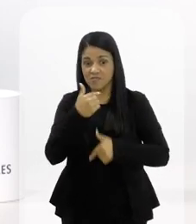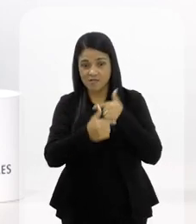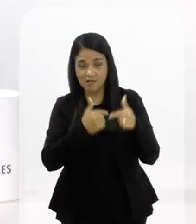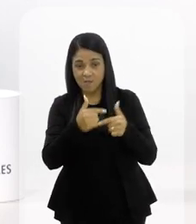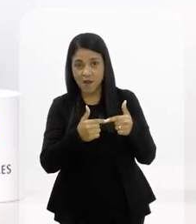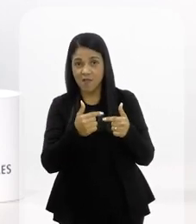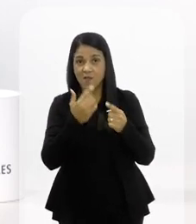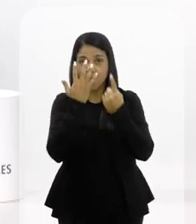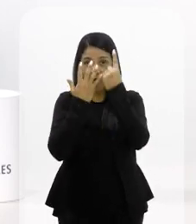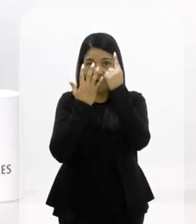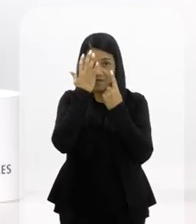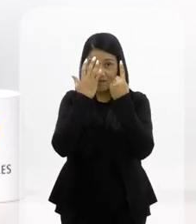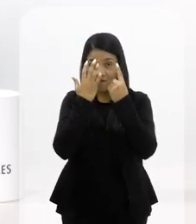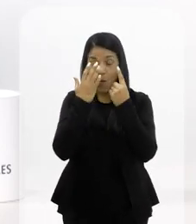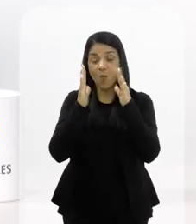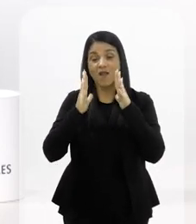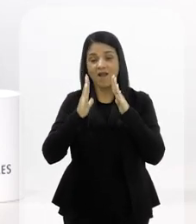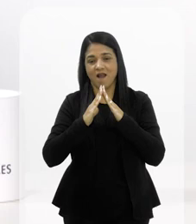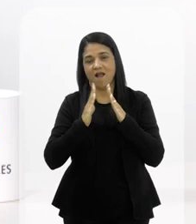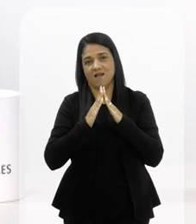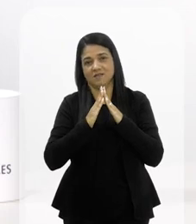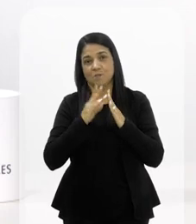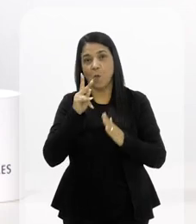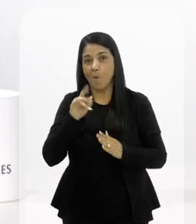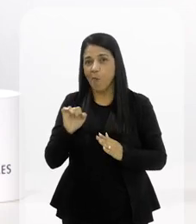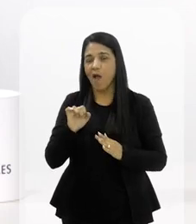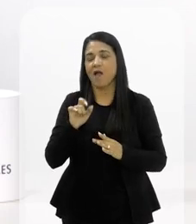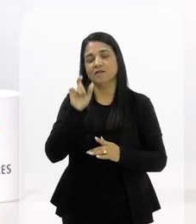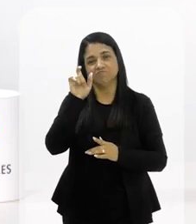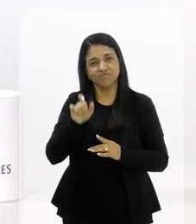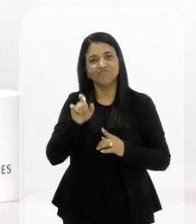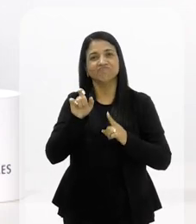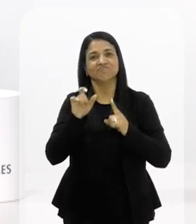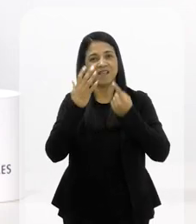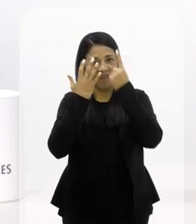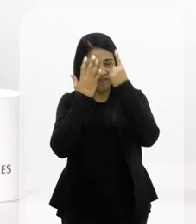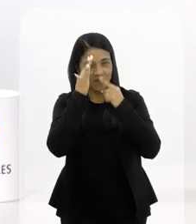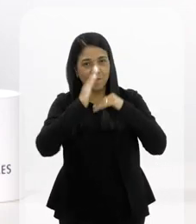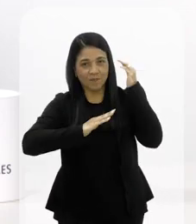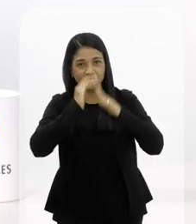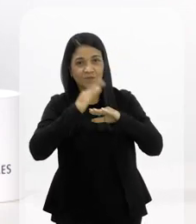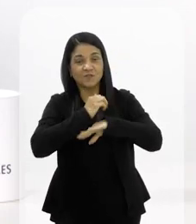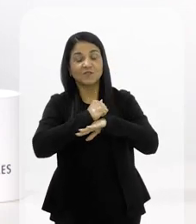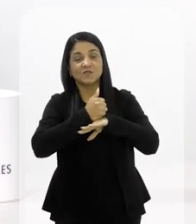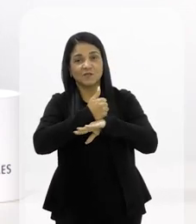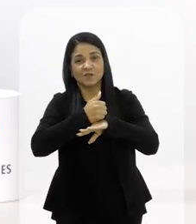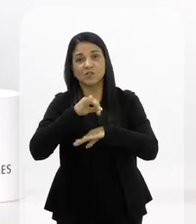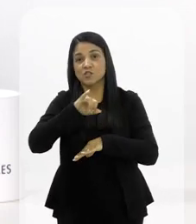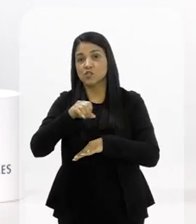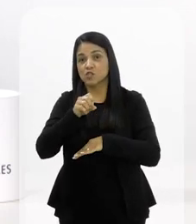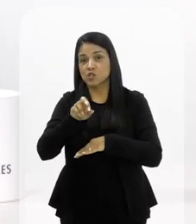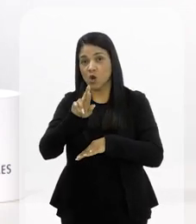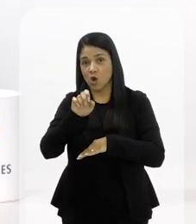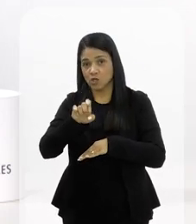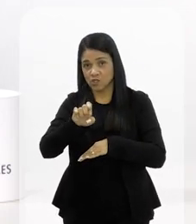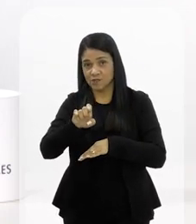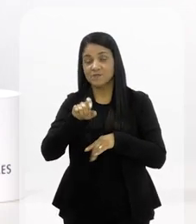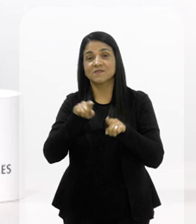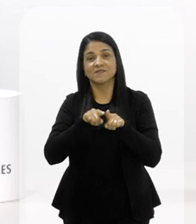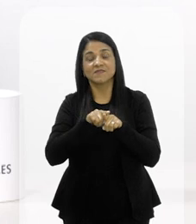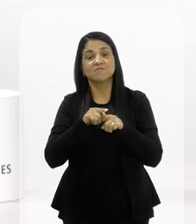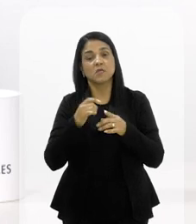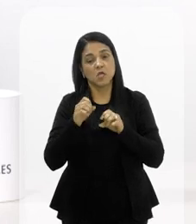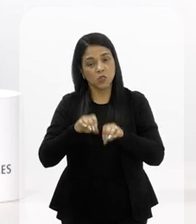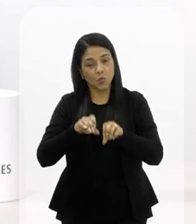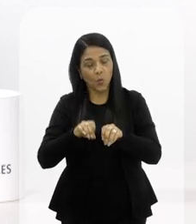tempo todo com carnaval em casa né meu pai foi carnavalesco Seu Jorge caldeirão me educou no carnaval